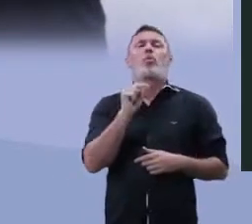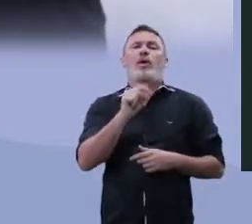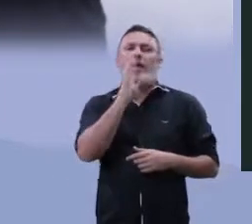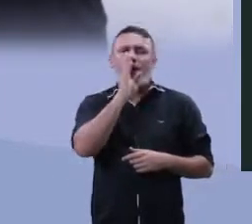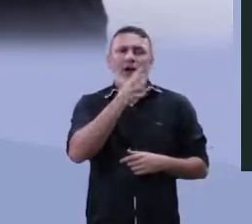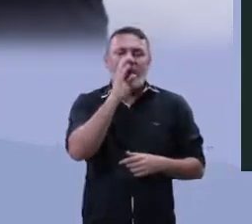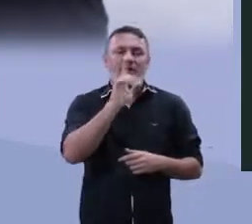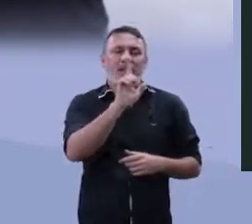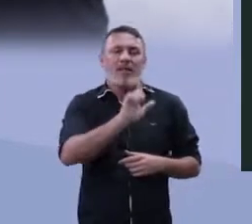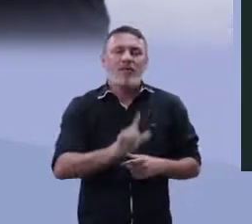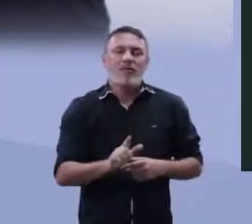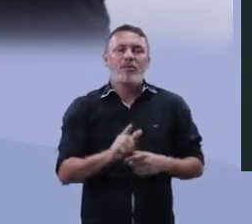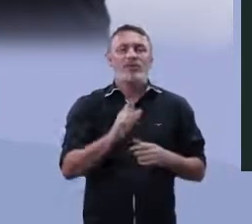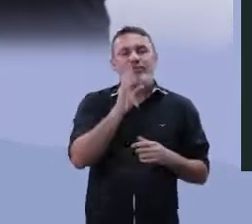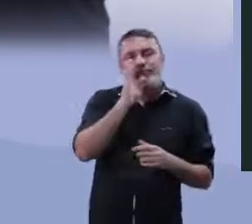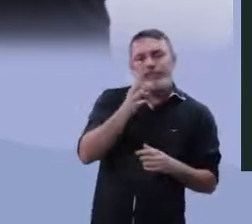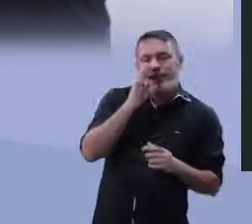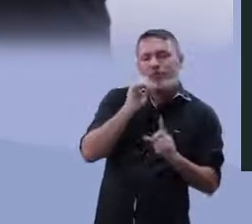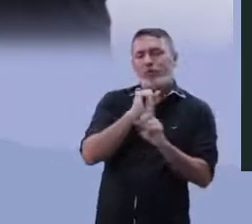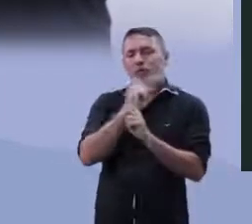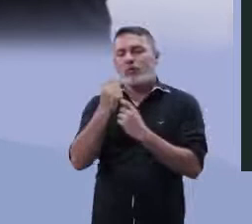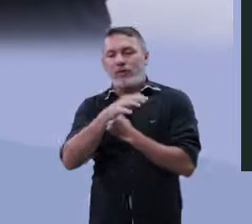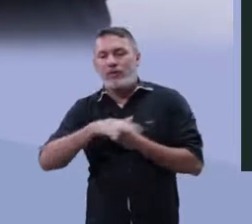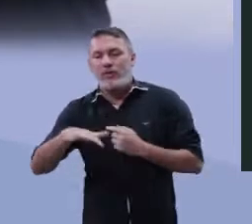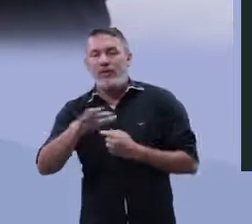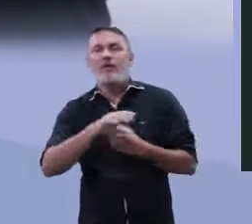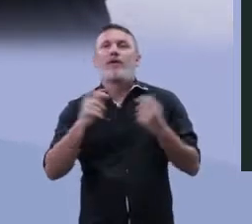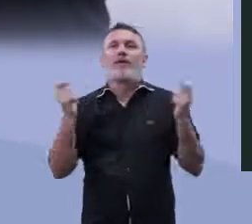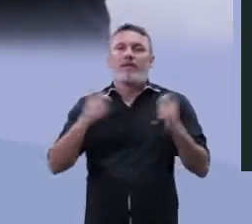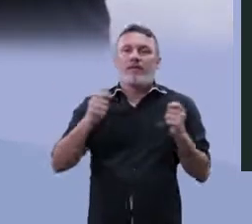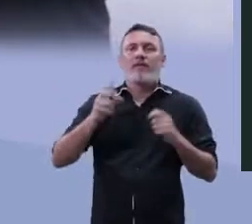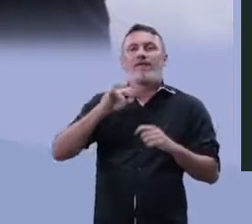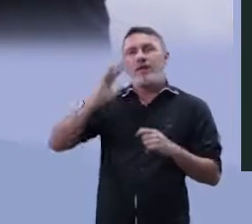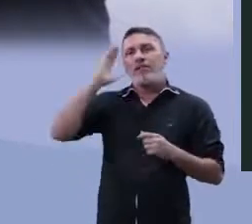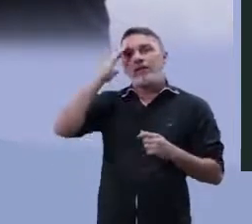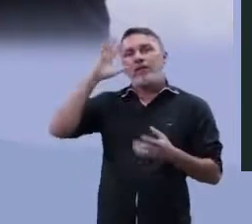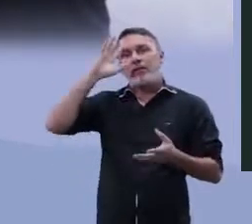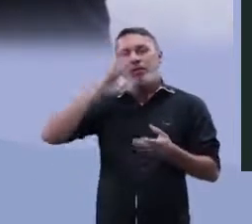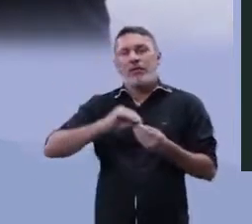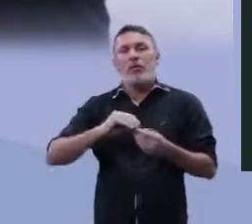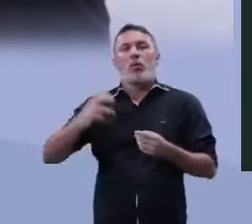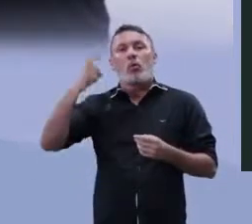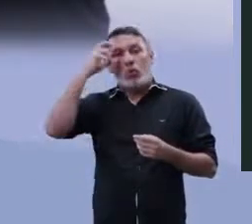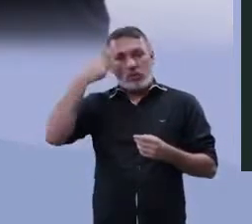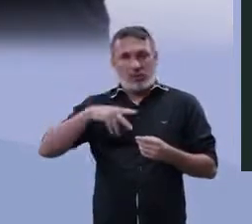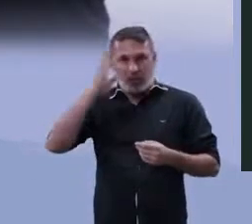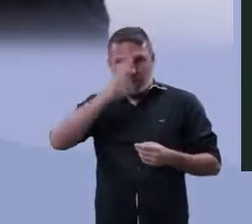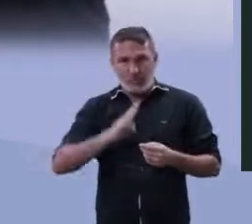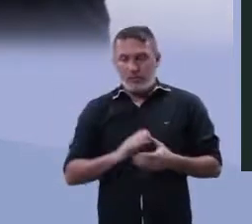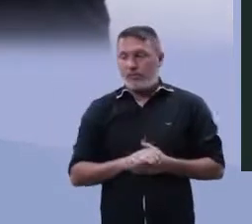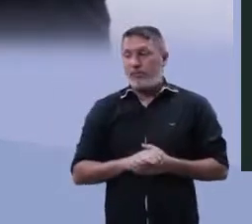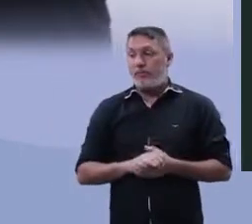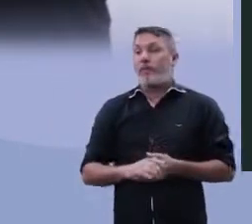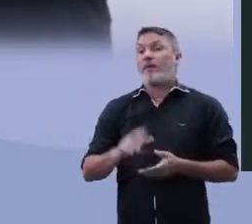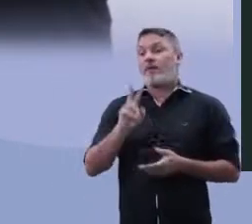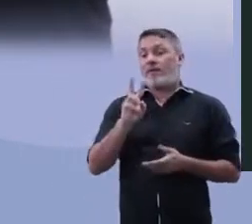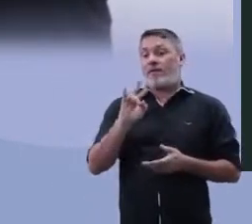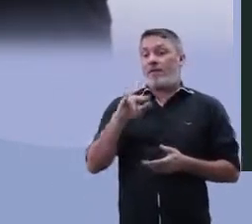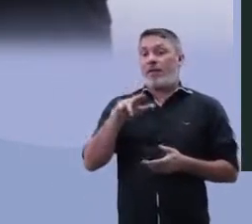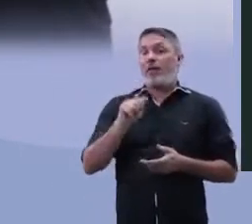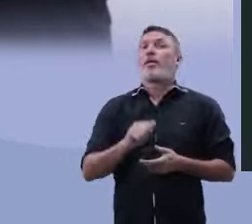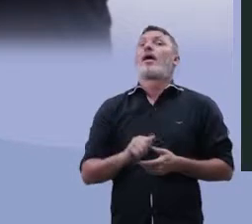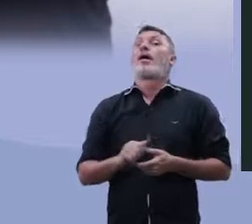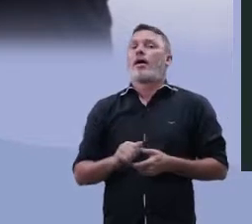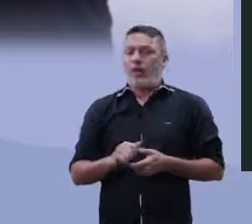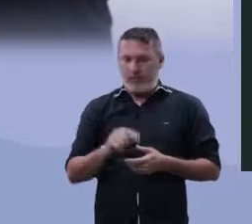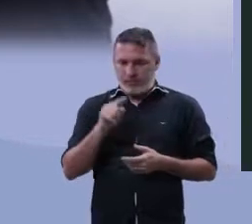também abordar aí a questão da sociologia, justamente para compreender a formação da cultura brasileira. Já o Oliveira Viana,